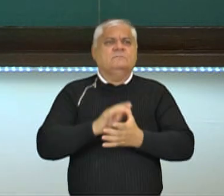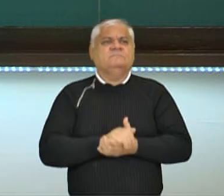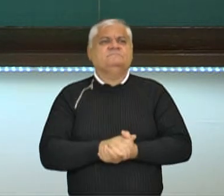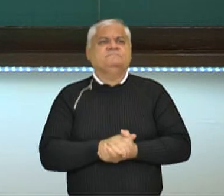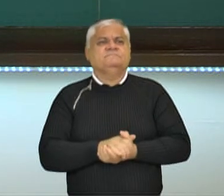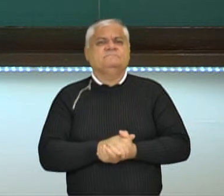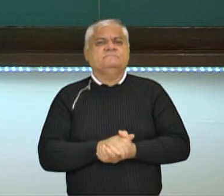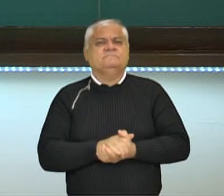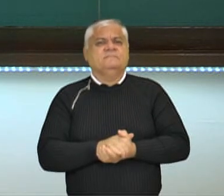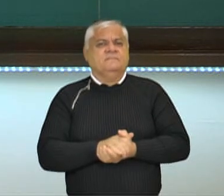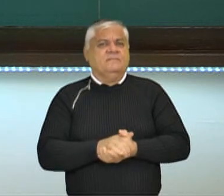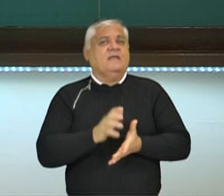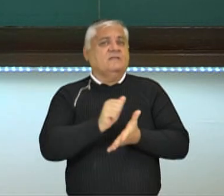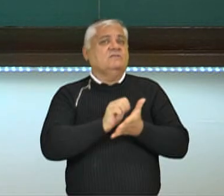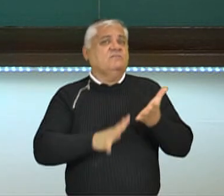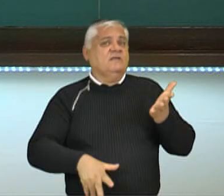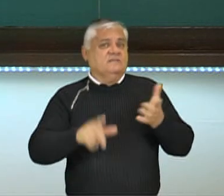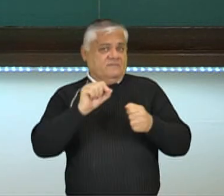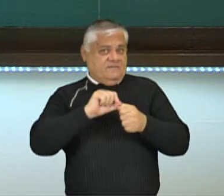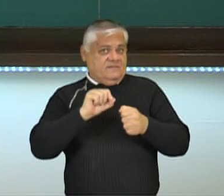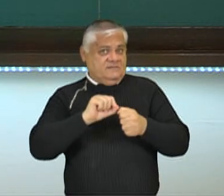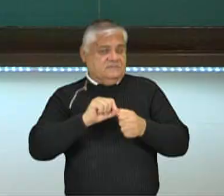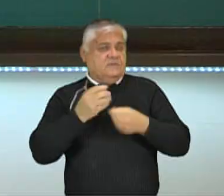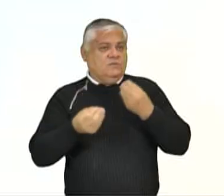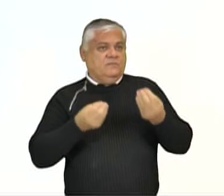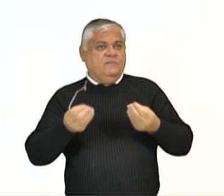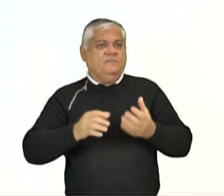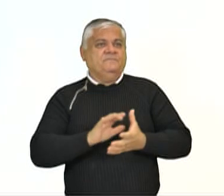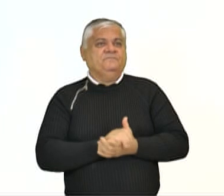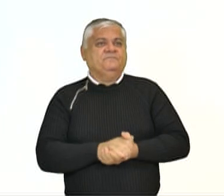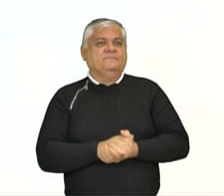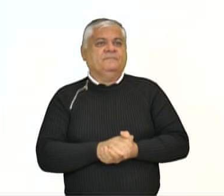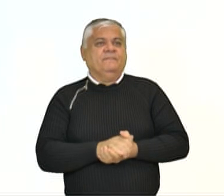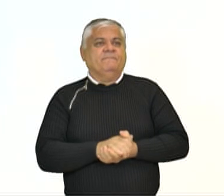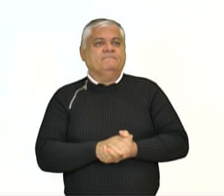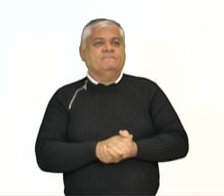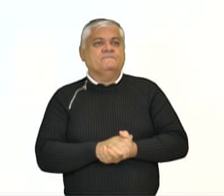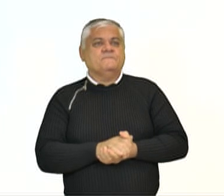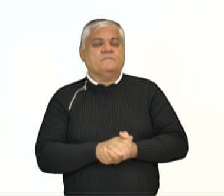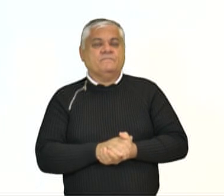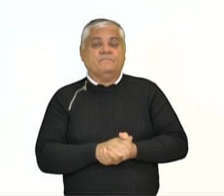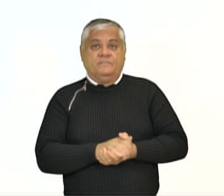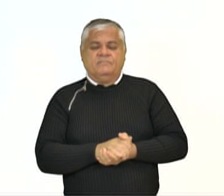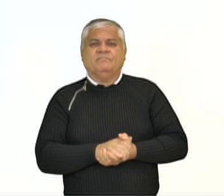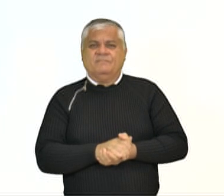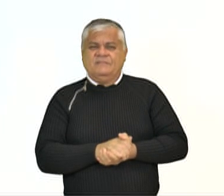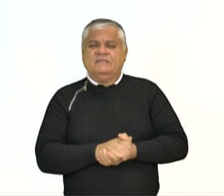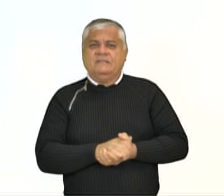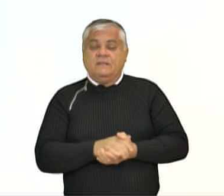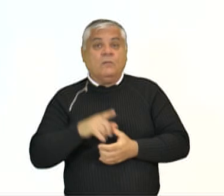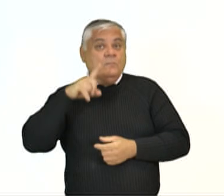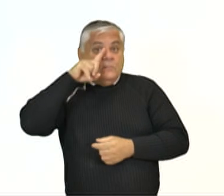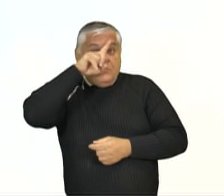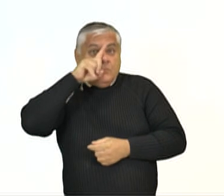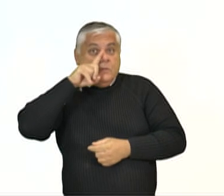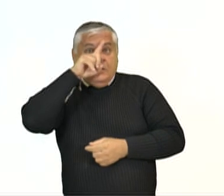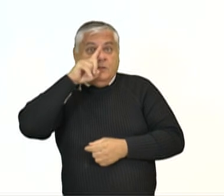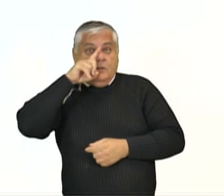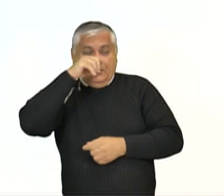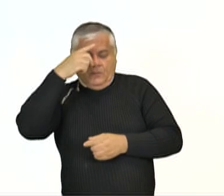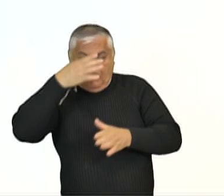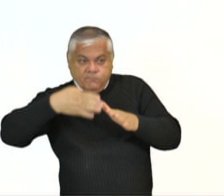Então vamos para essa atividade que nós iremos descrever sobre ela. Olha só, mesmo diante de todos os perigos